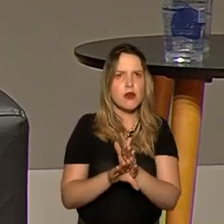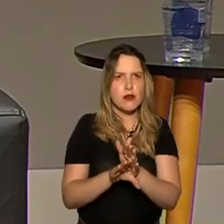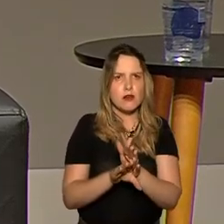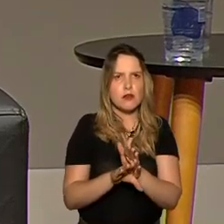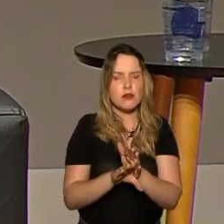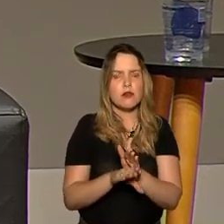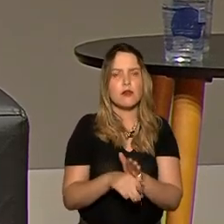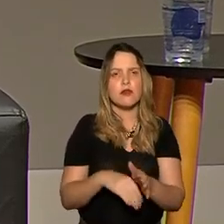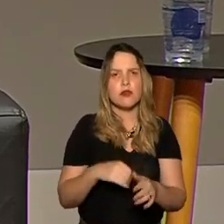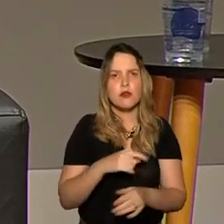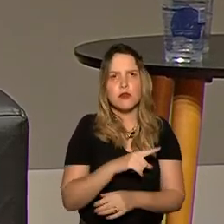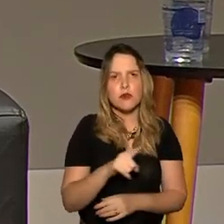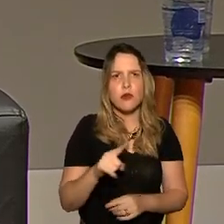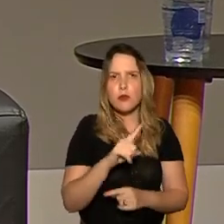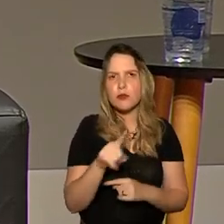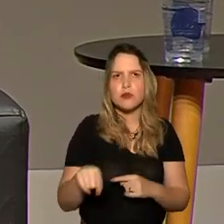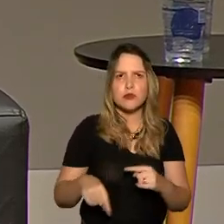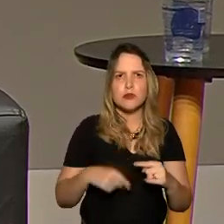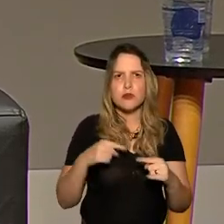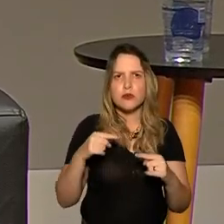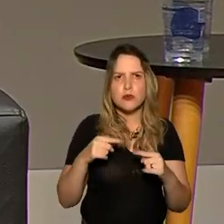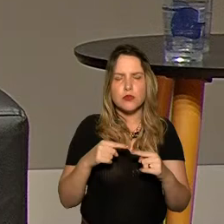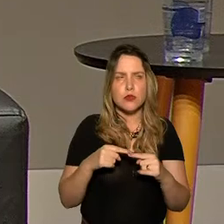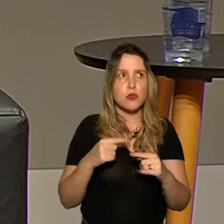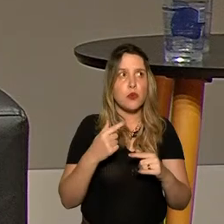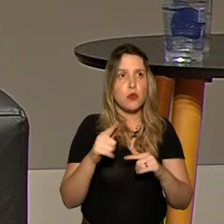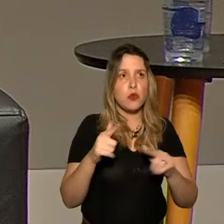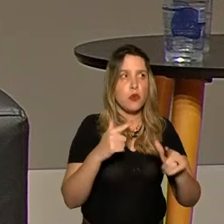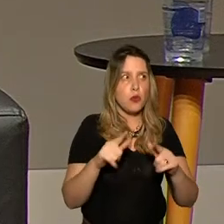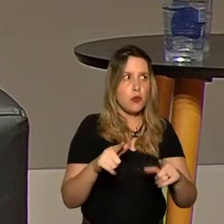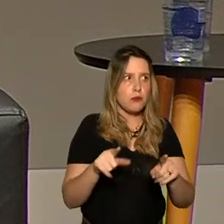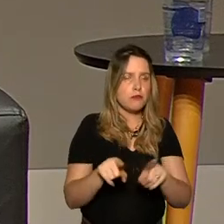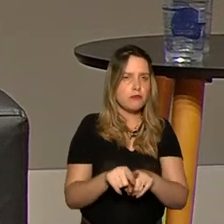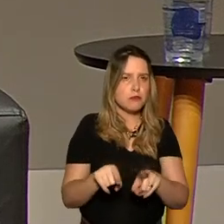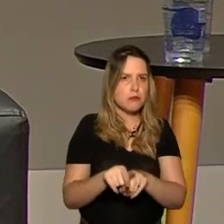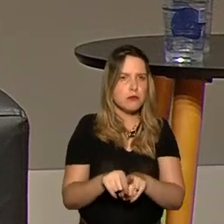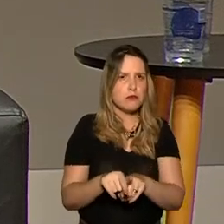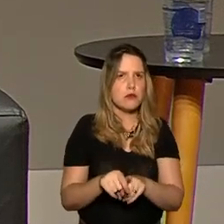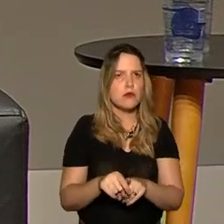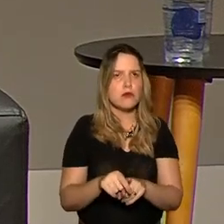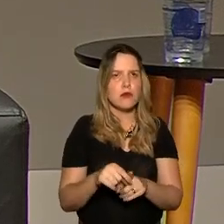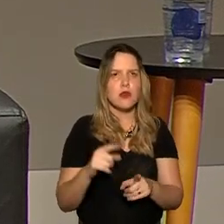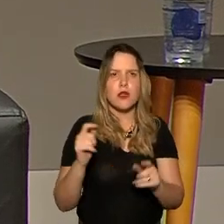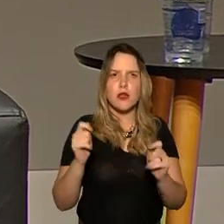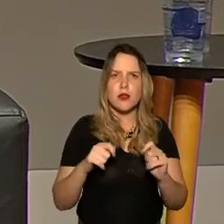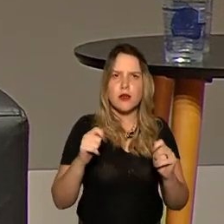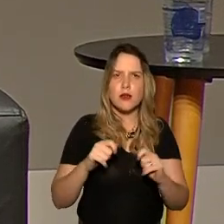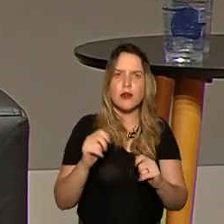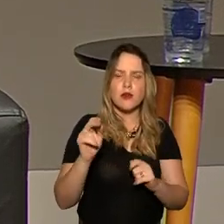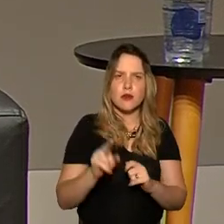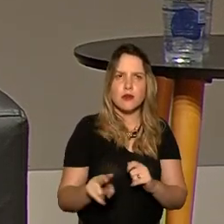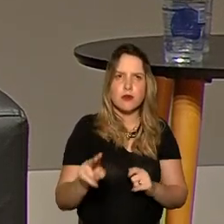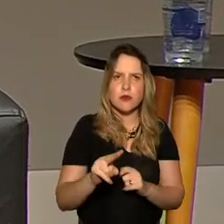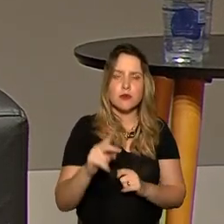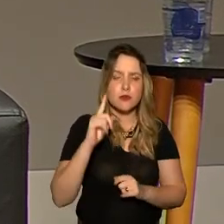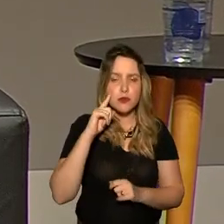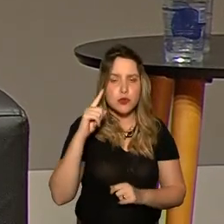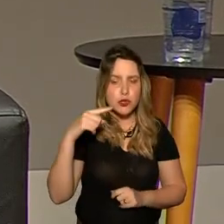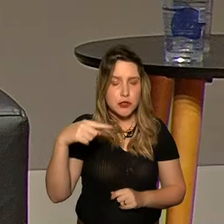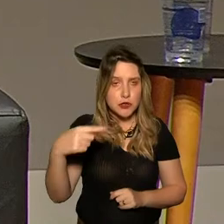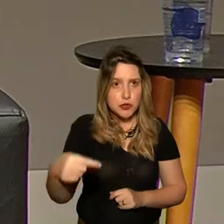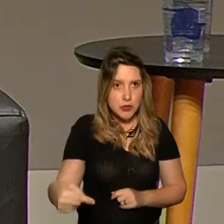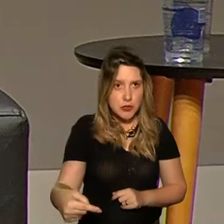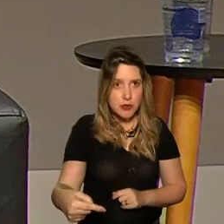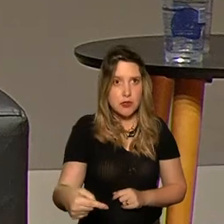é uma tecnologia que se reproduz do meu ponto de vista de maneira automatizada dentro do cotidiano institucional